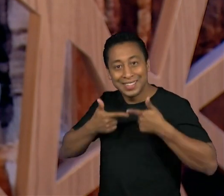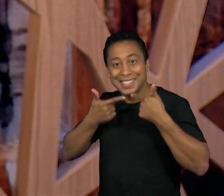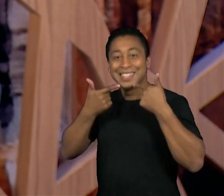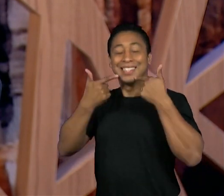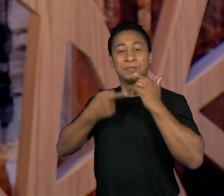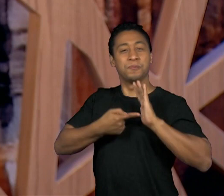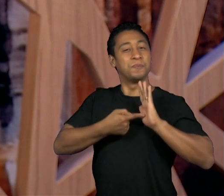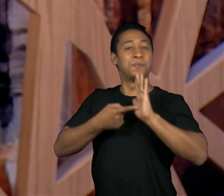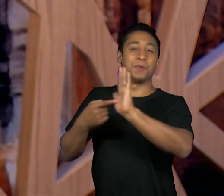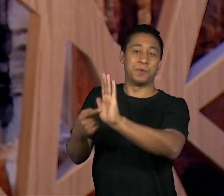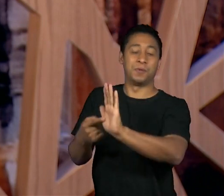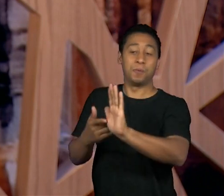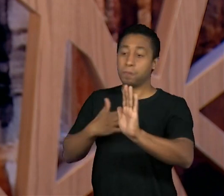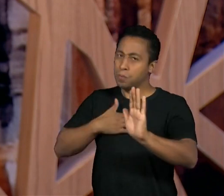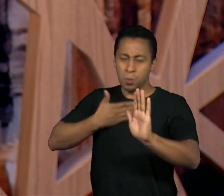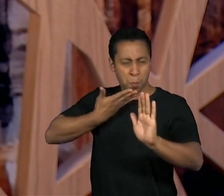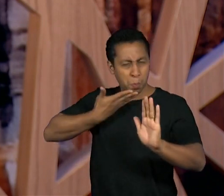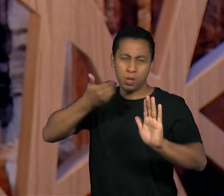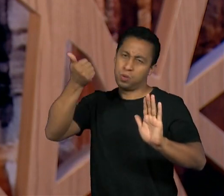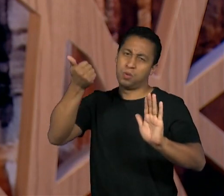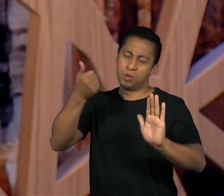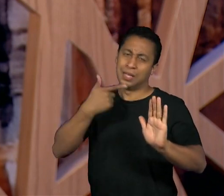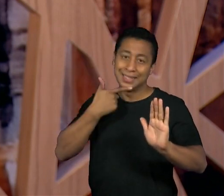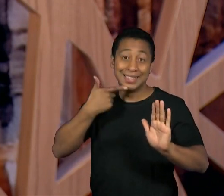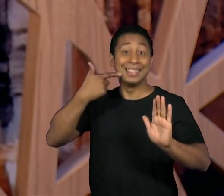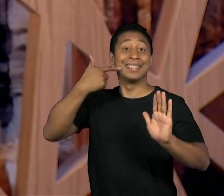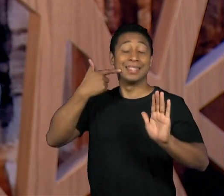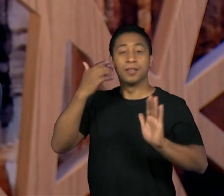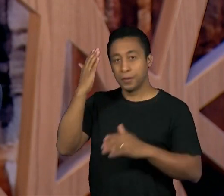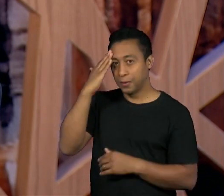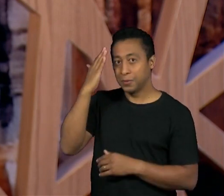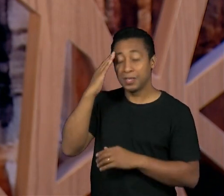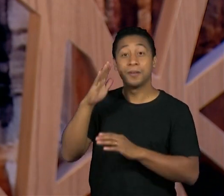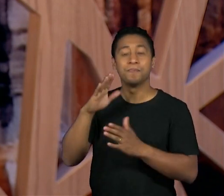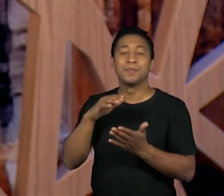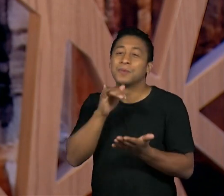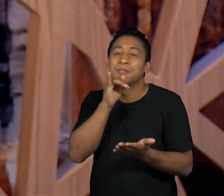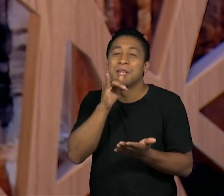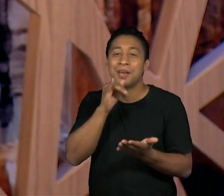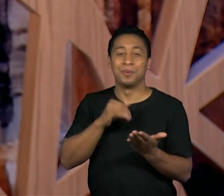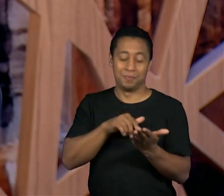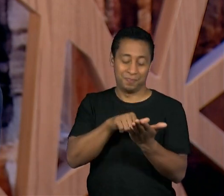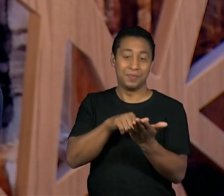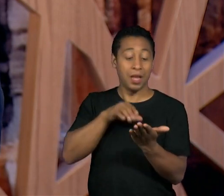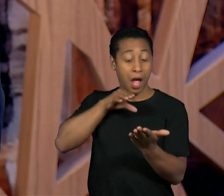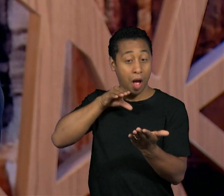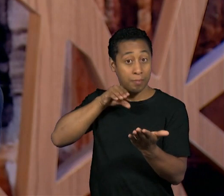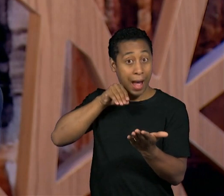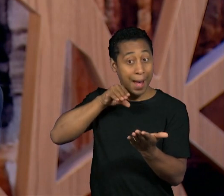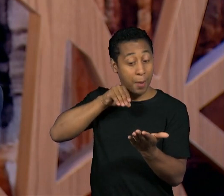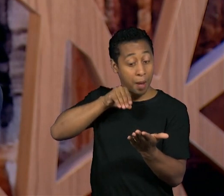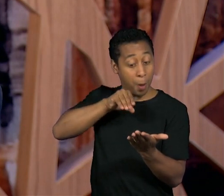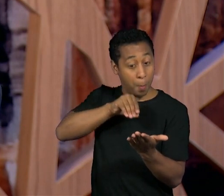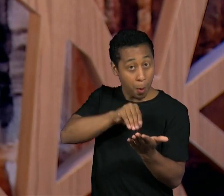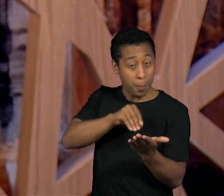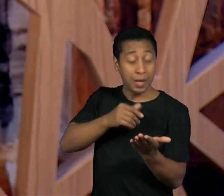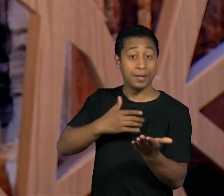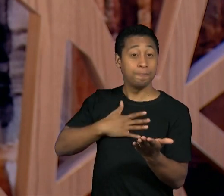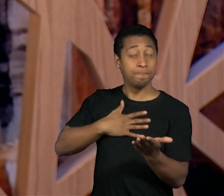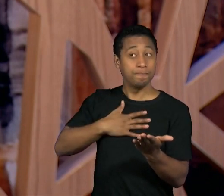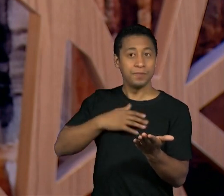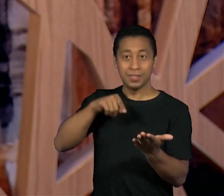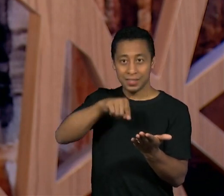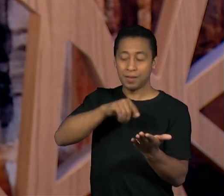porque eu sei que faz diferença quando eu mando um áudio para um paciente e no meu tom de voz ele percebe que eu